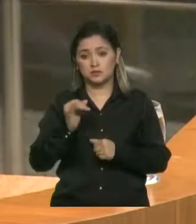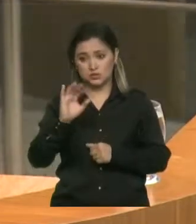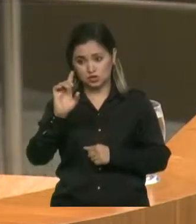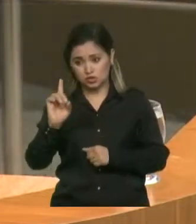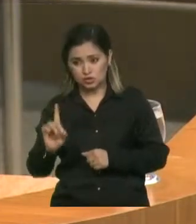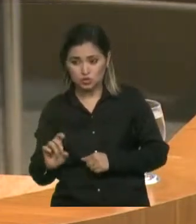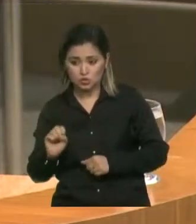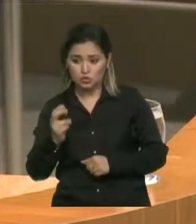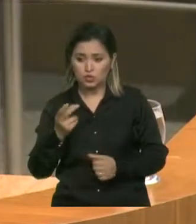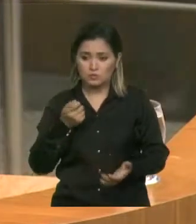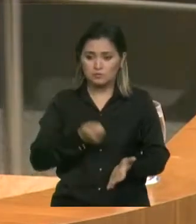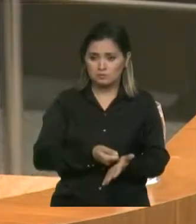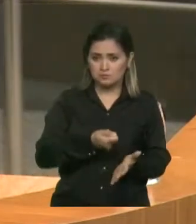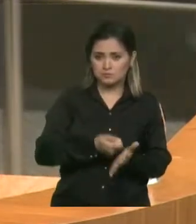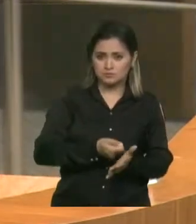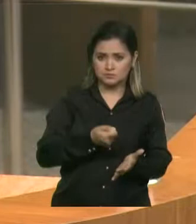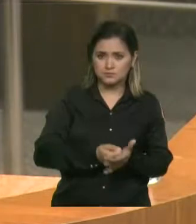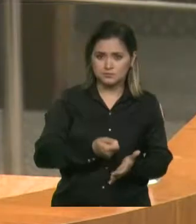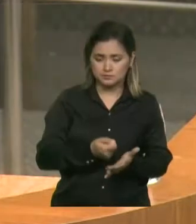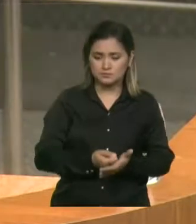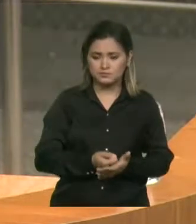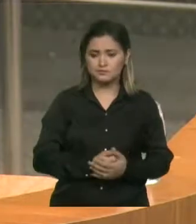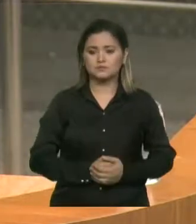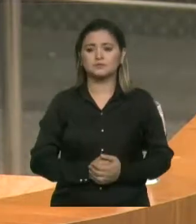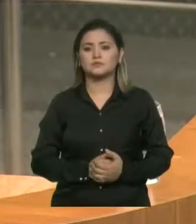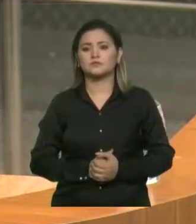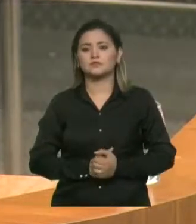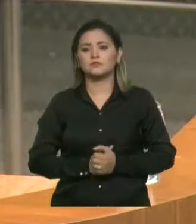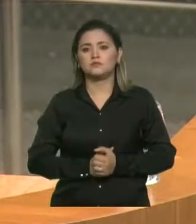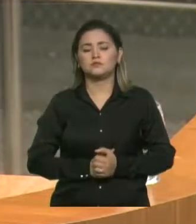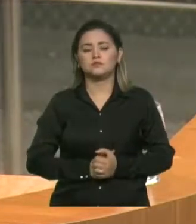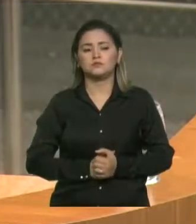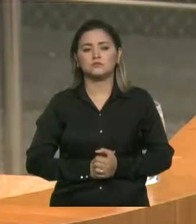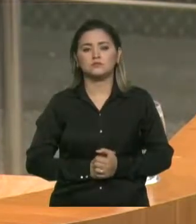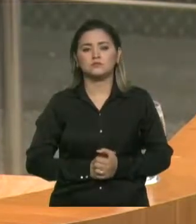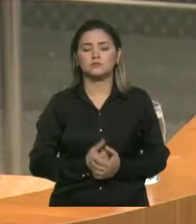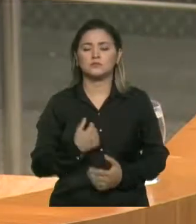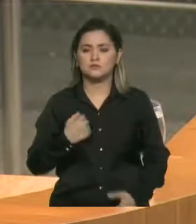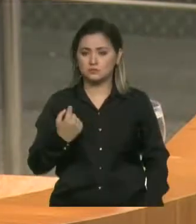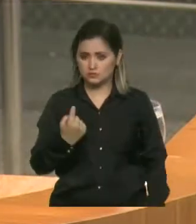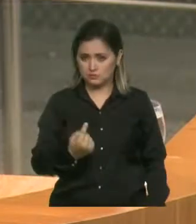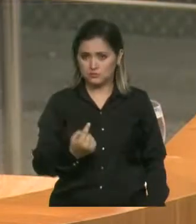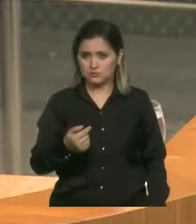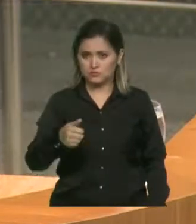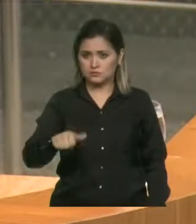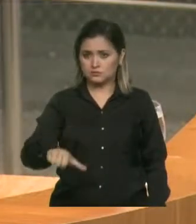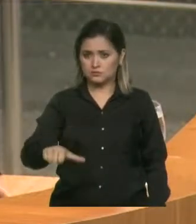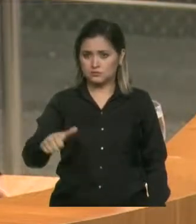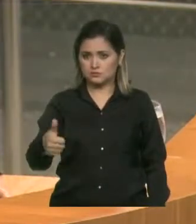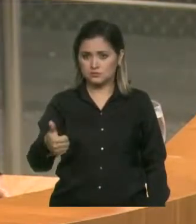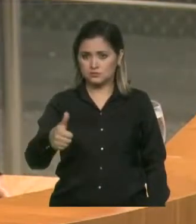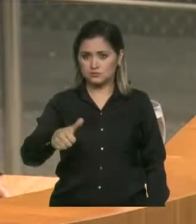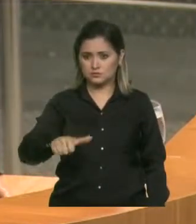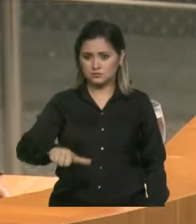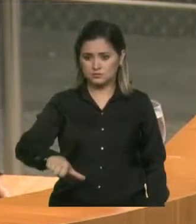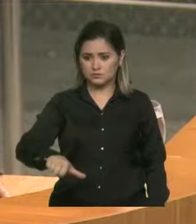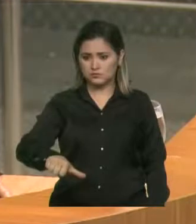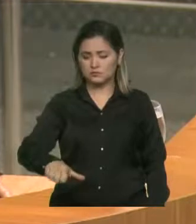traz aqui para fazer a análise desse último episódio